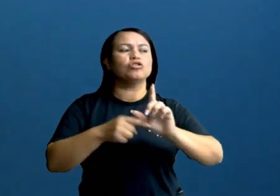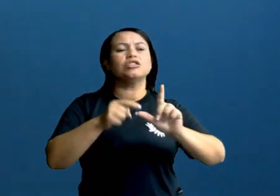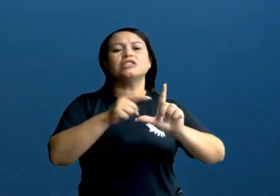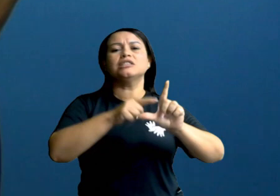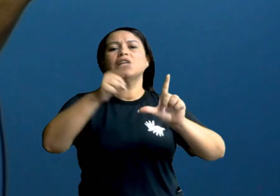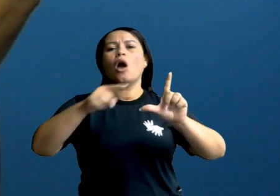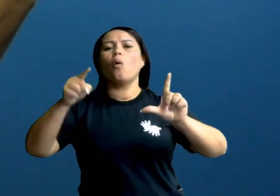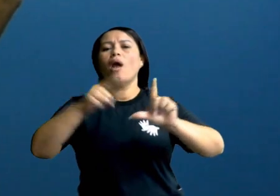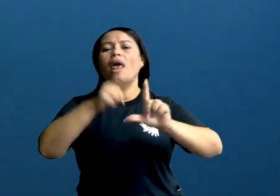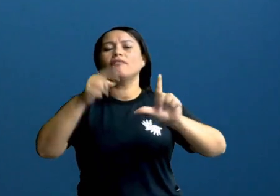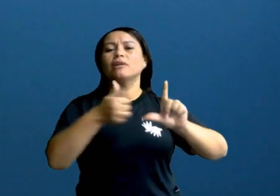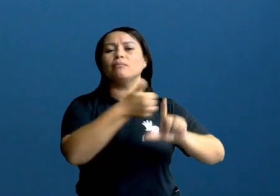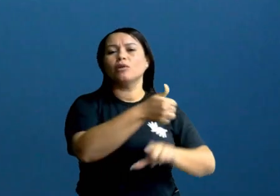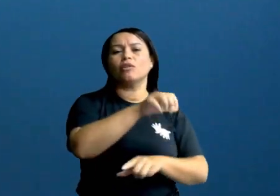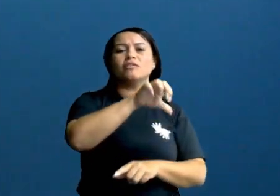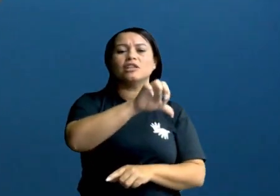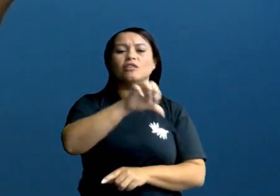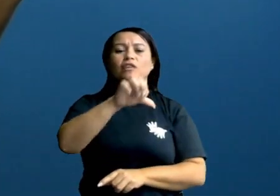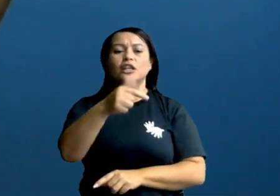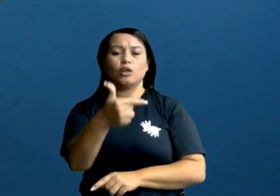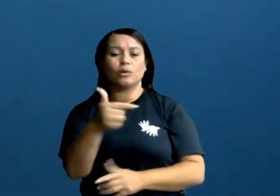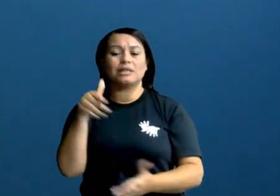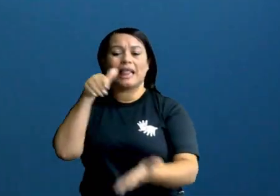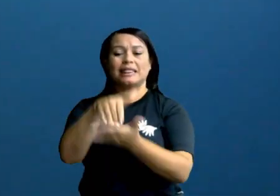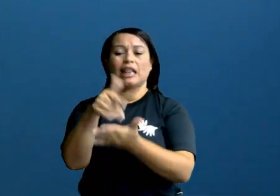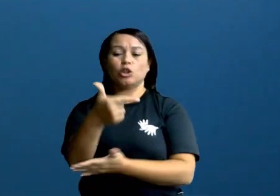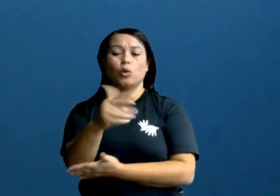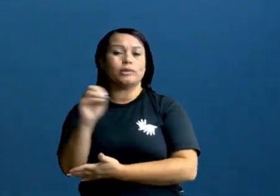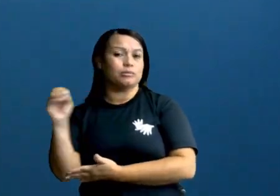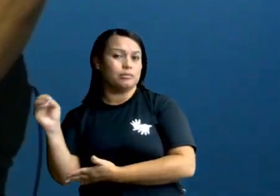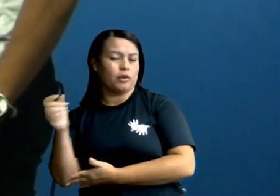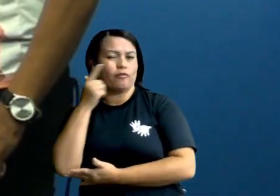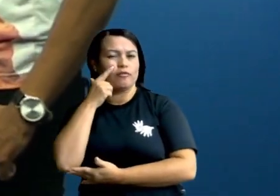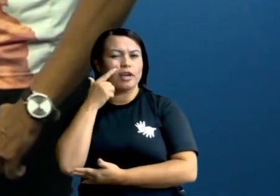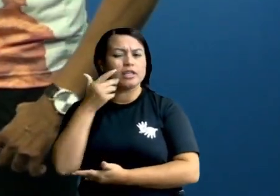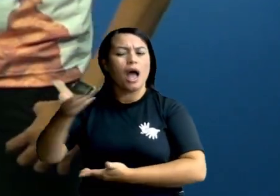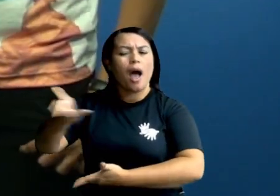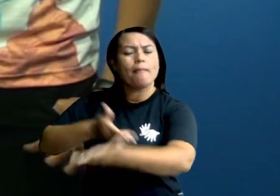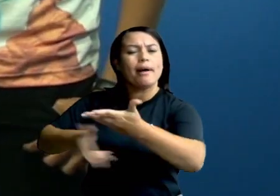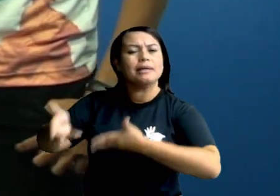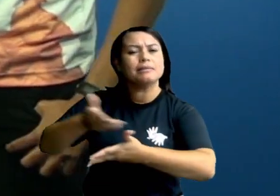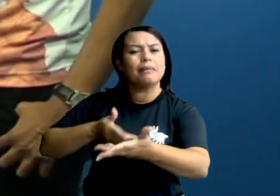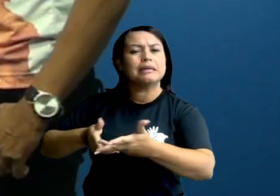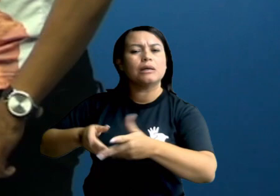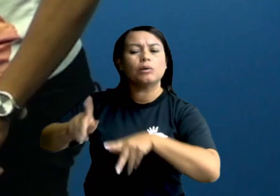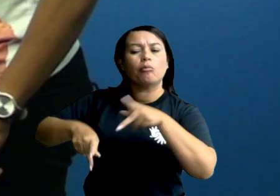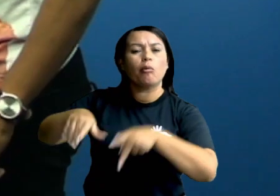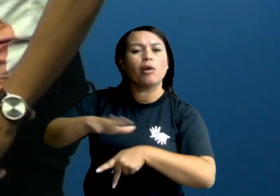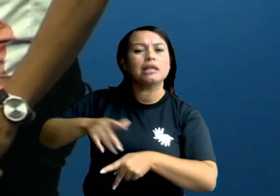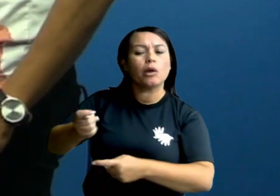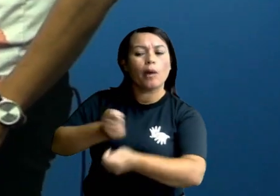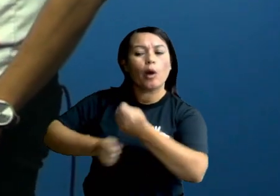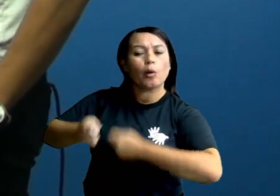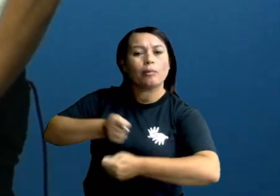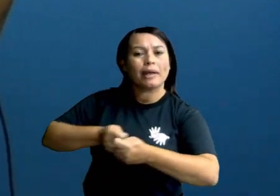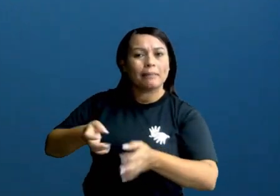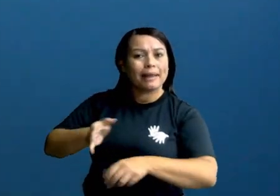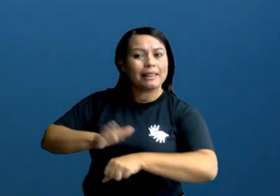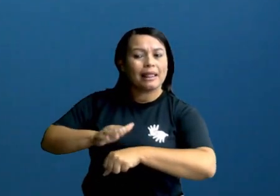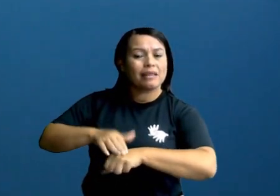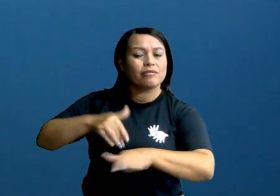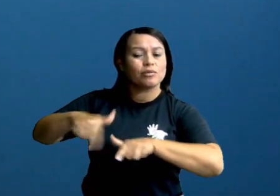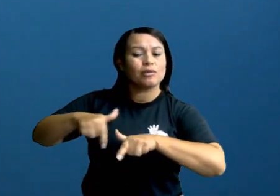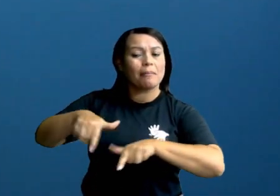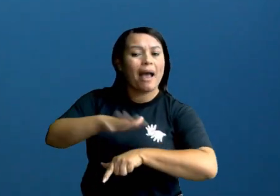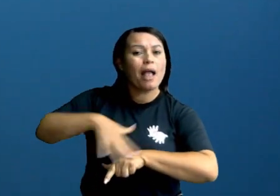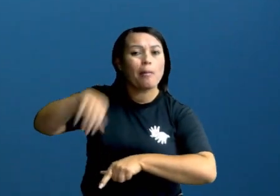até 2000, onde mostra o seguinte: a participação da população economicamente ativa, né, no mercado de trabalho brasileiro.